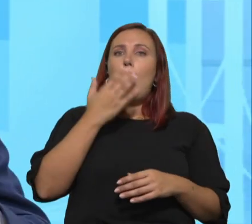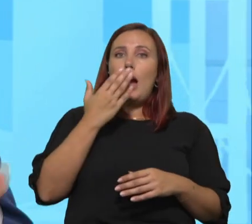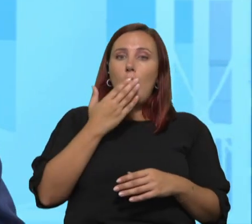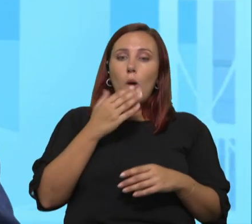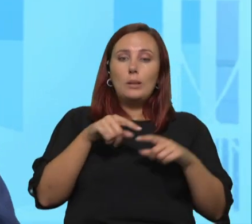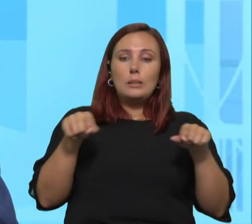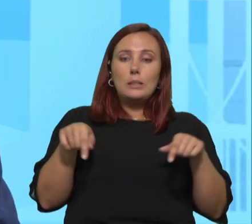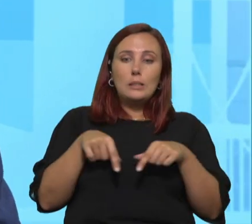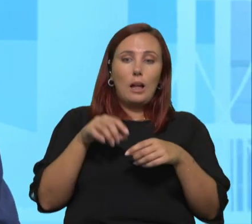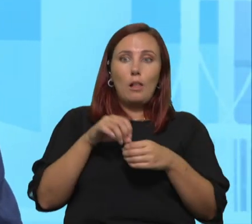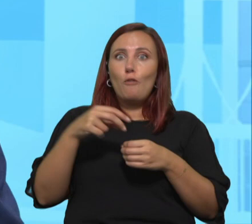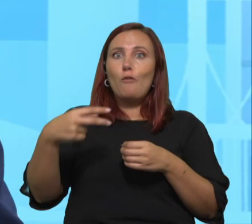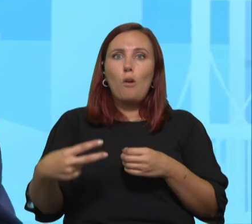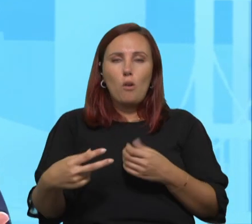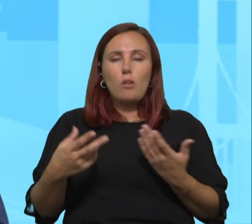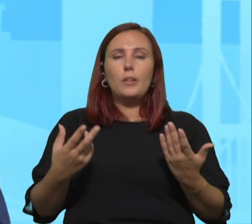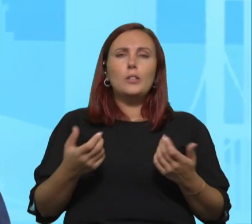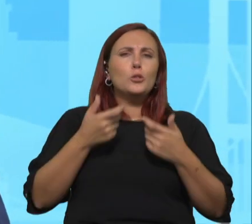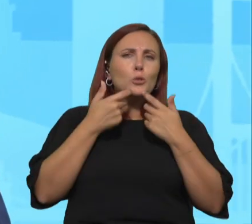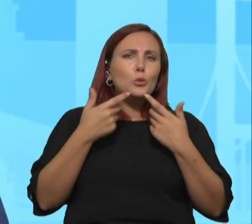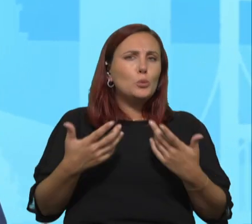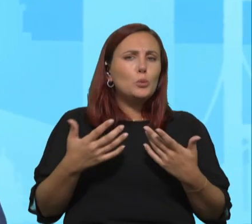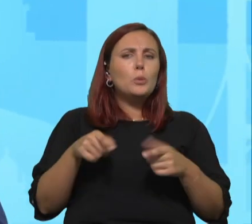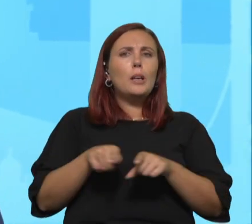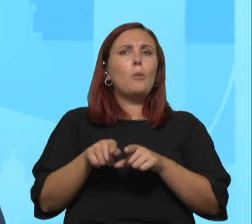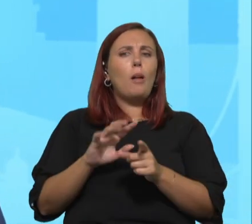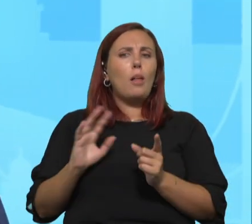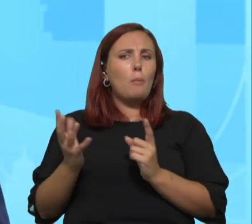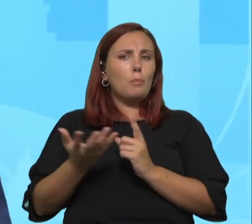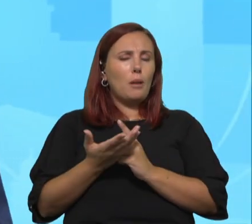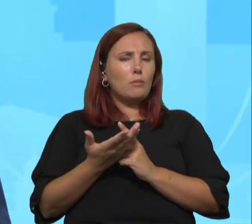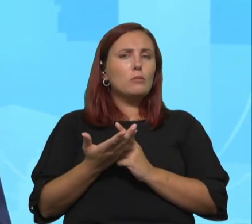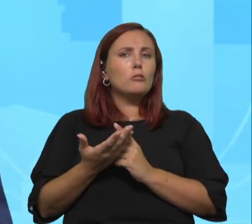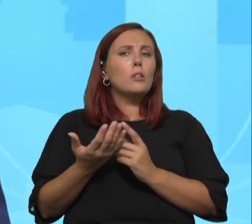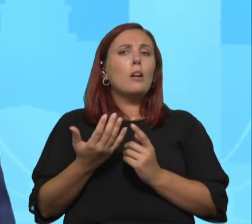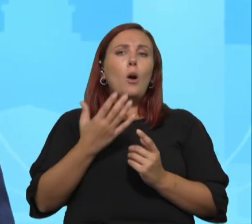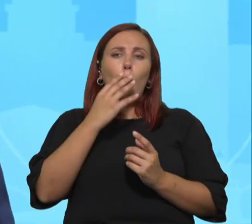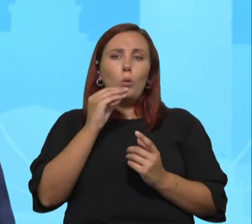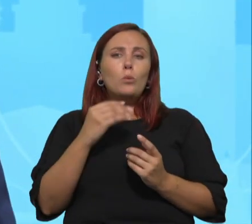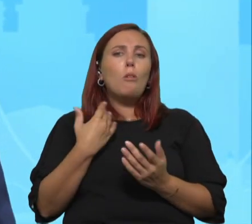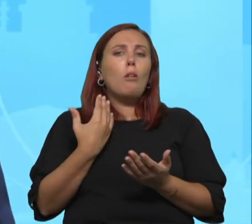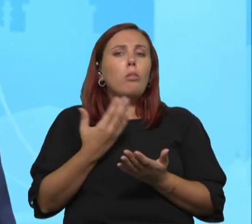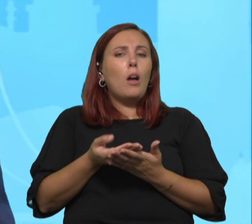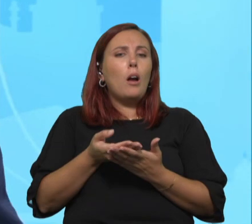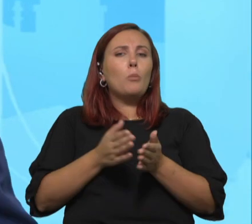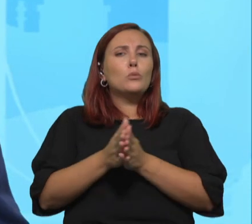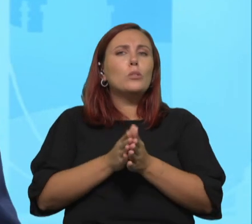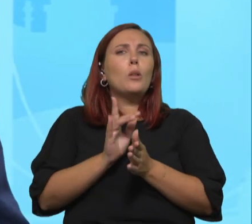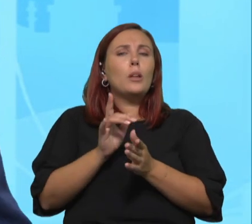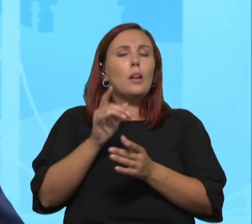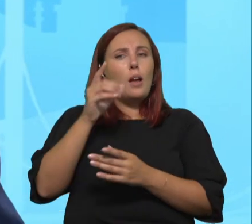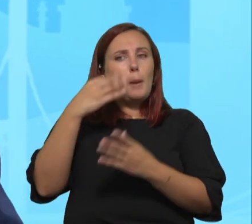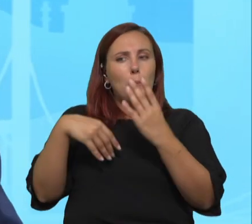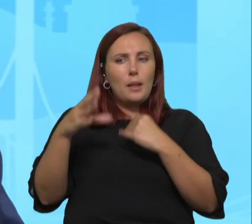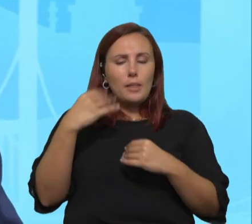fora da tradicional sala de aula, tudo isto são ambientes que facultam ao aluno aprendizagens que o tornam